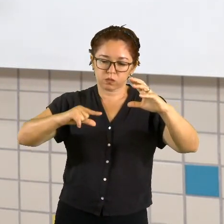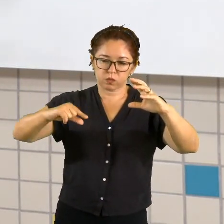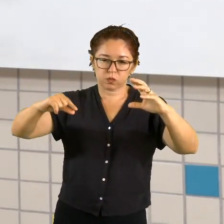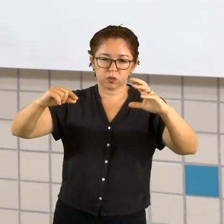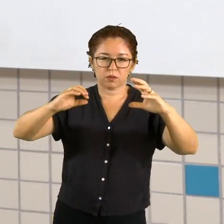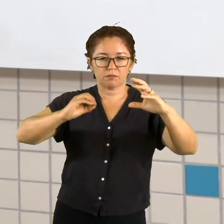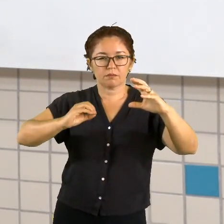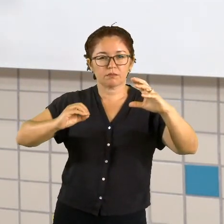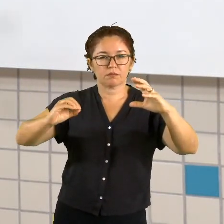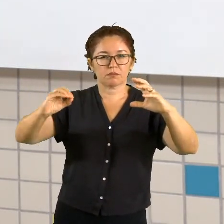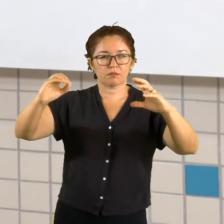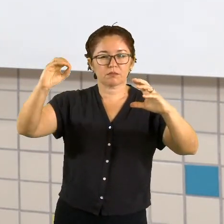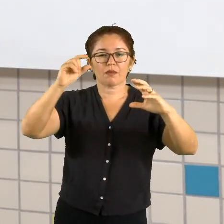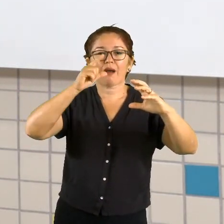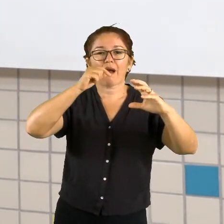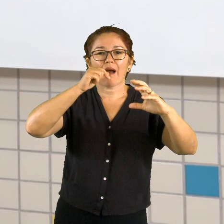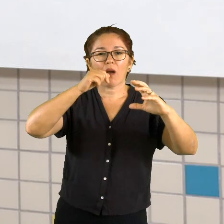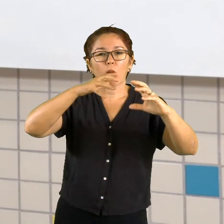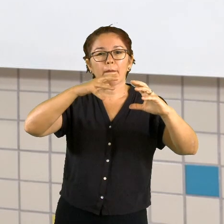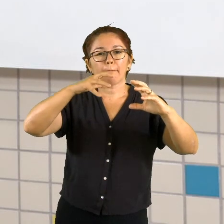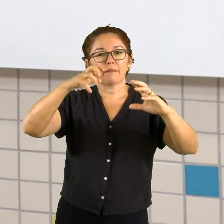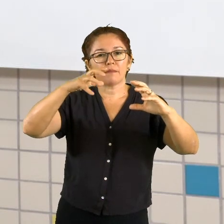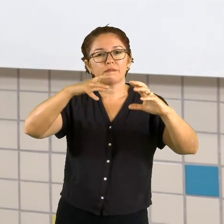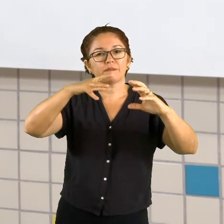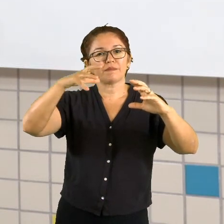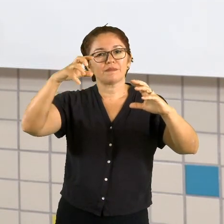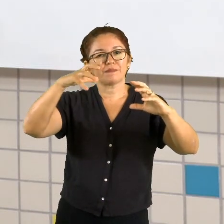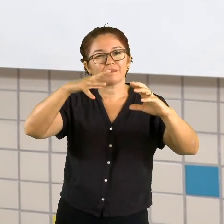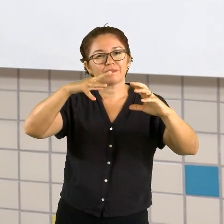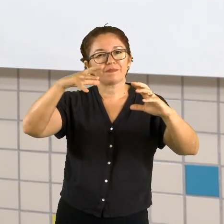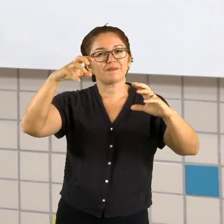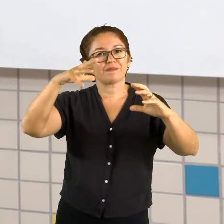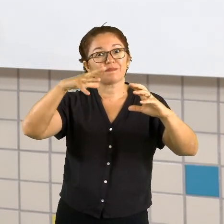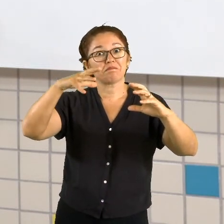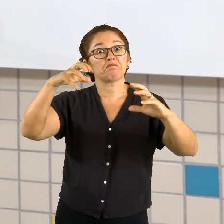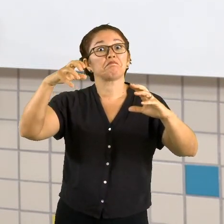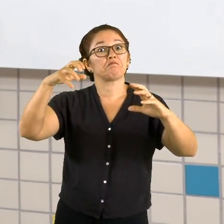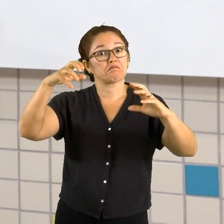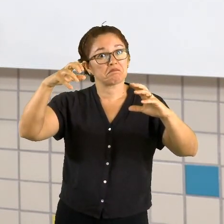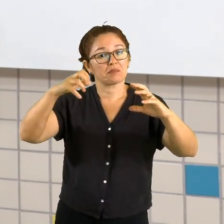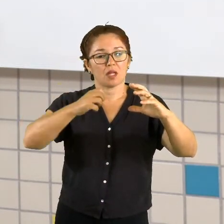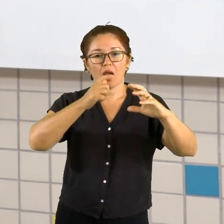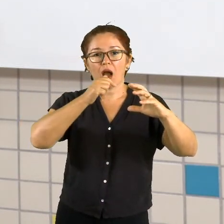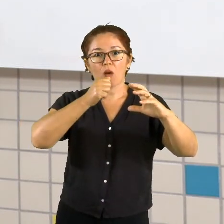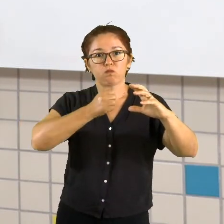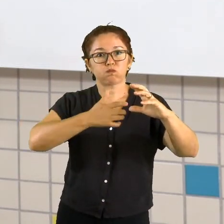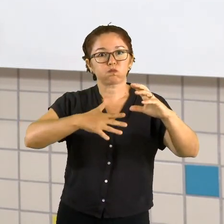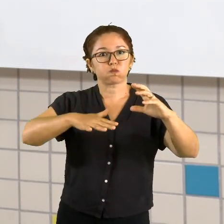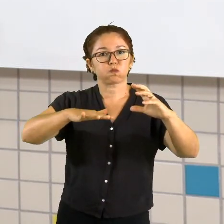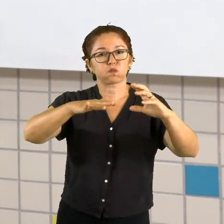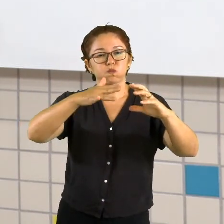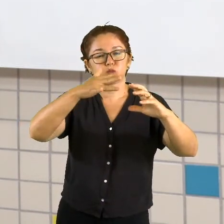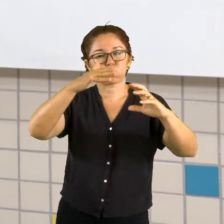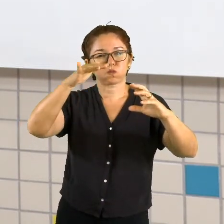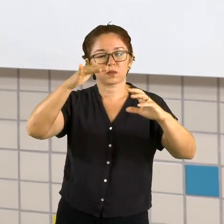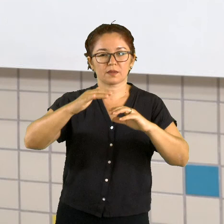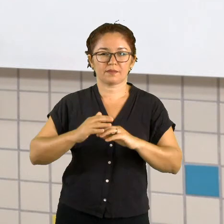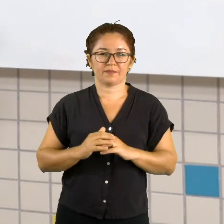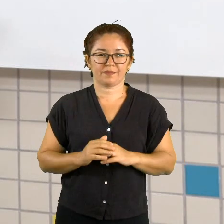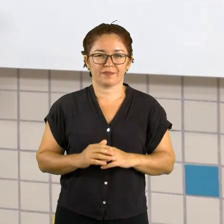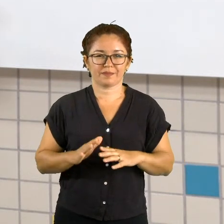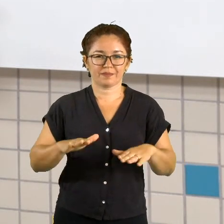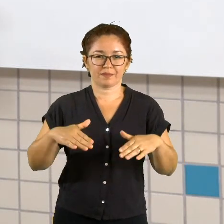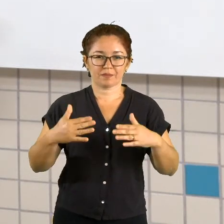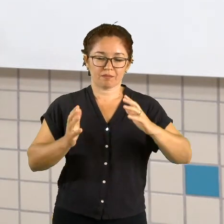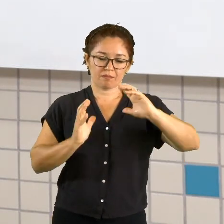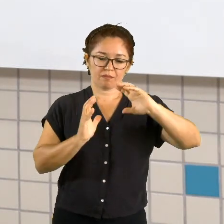as águas deste lado, por causa dessa força e da reação da Terra. Então, à medida que a Lua vai girando